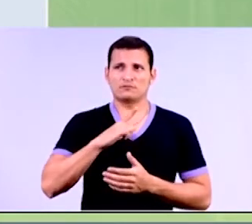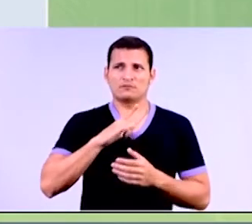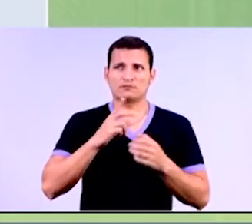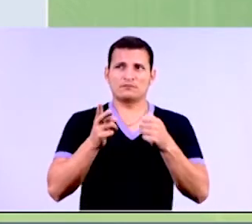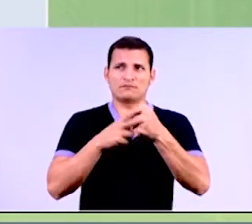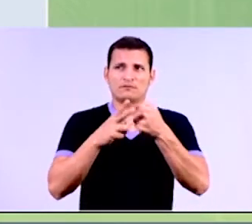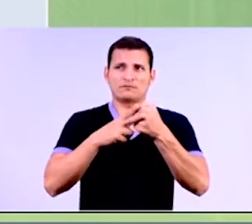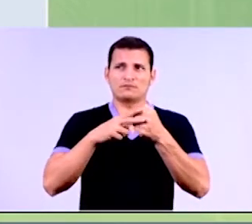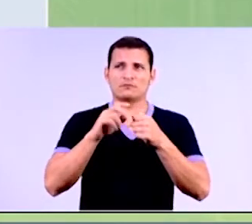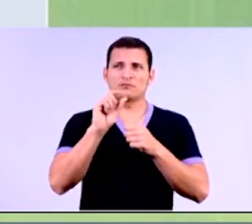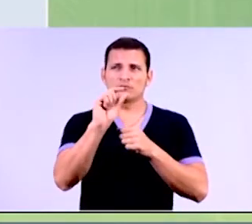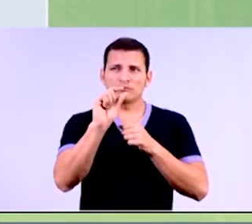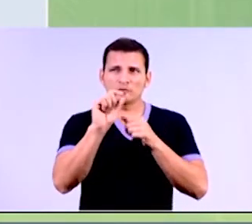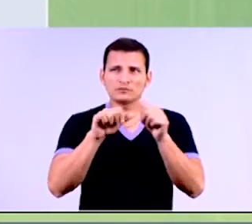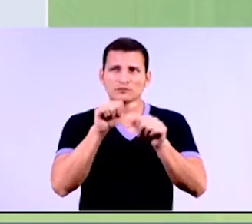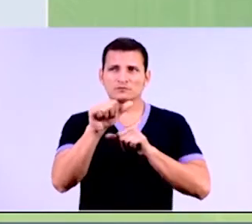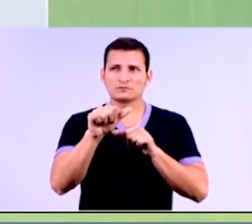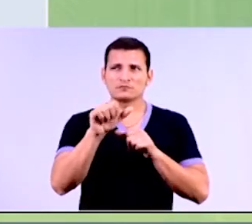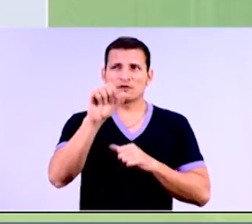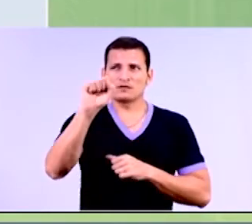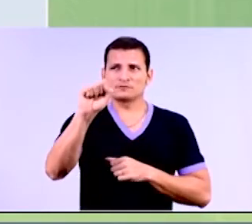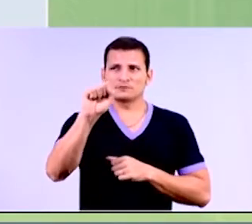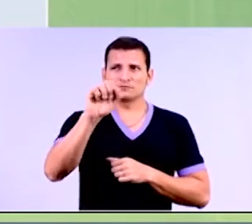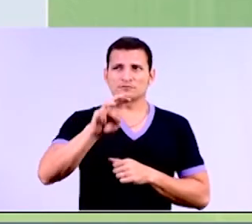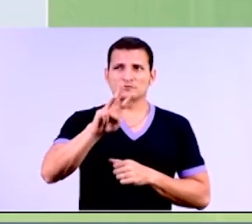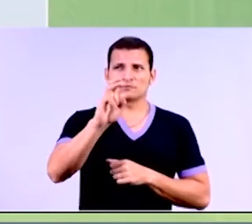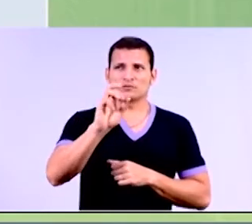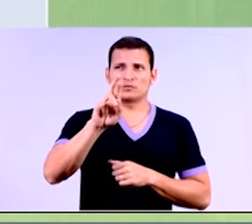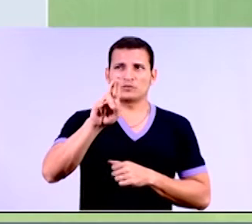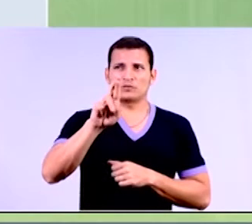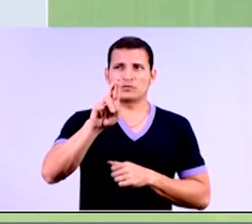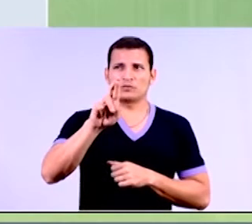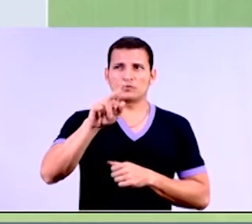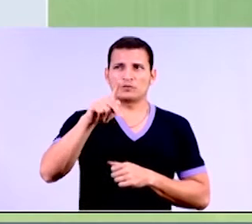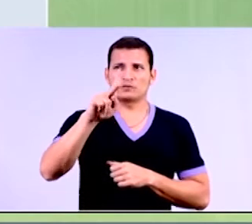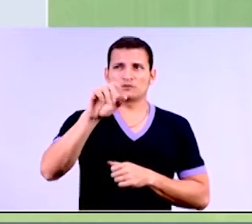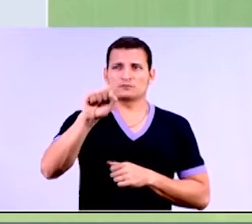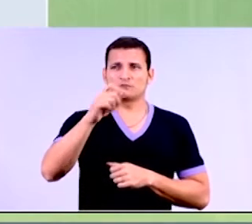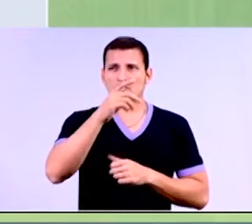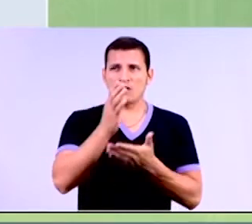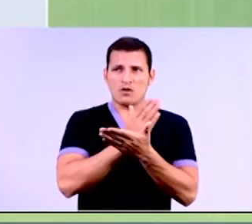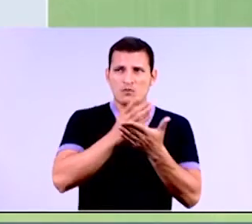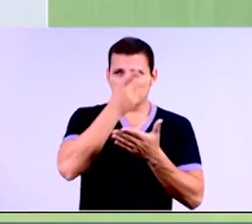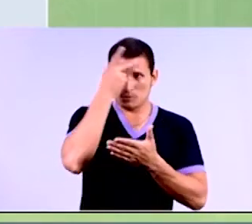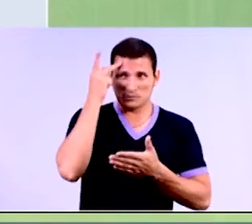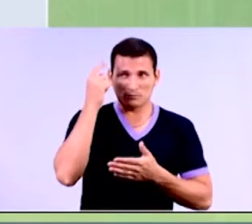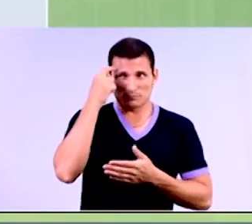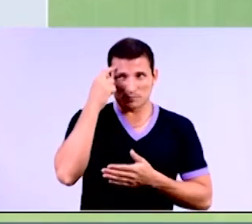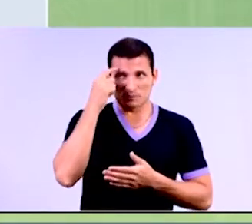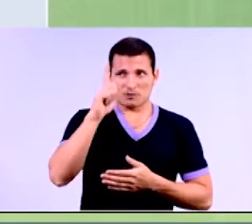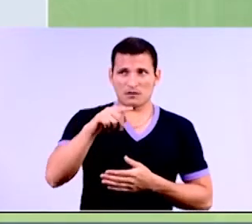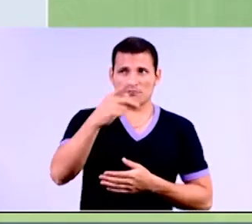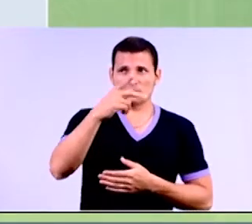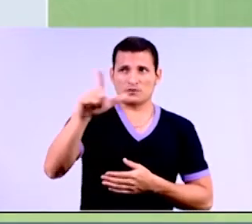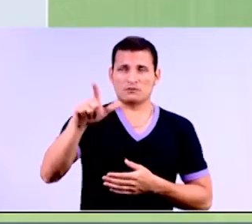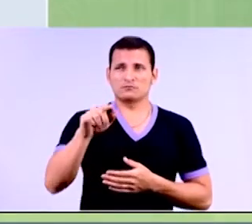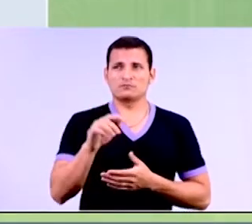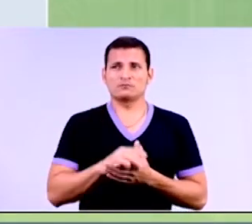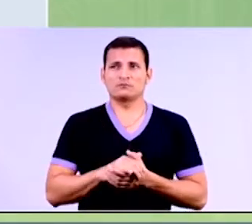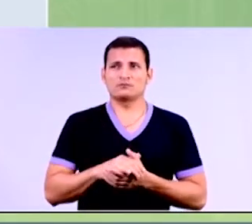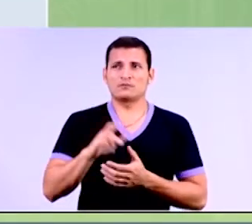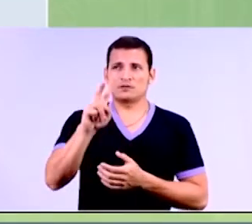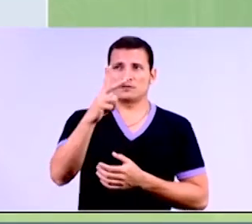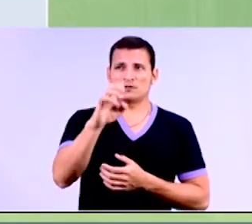um Szinho, works. Algumas pessoas pensam que é porque é plural, não. He, ele trabalha, he works, she,